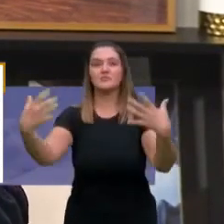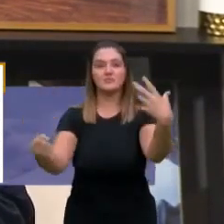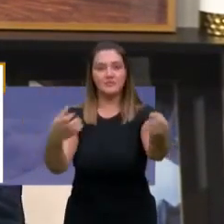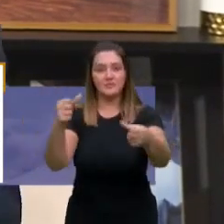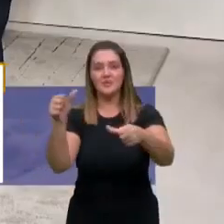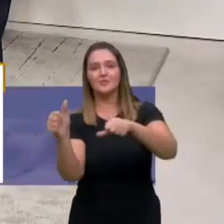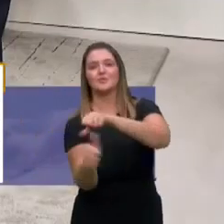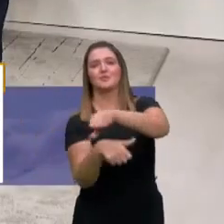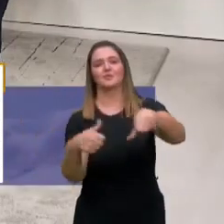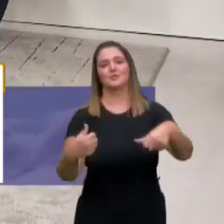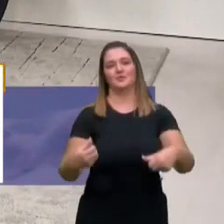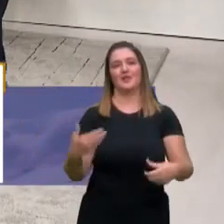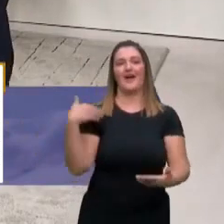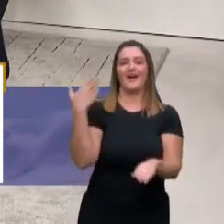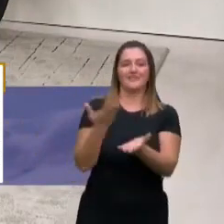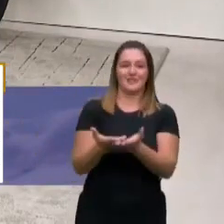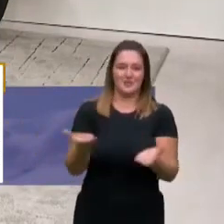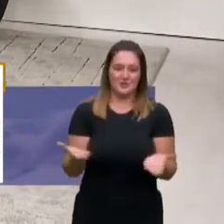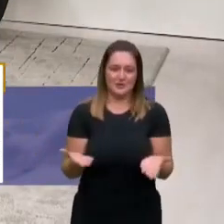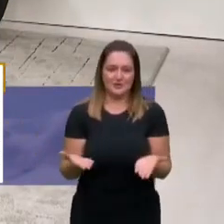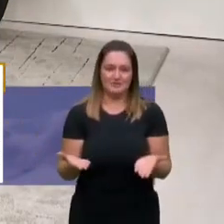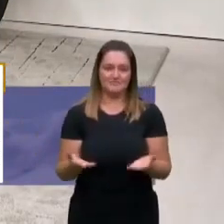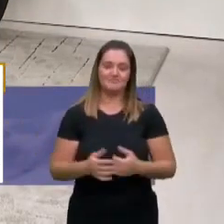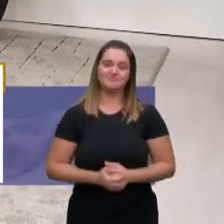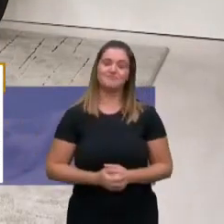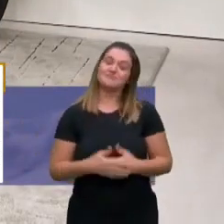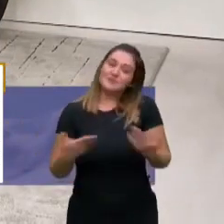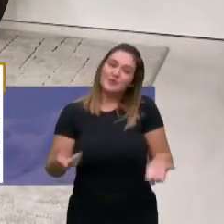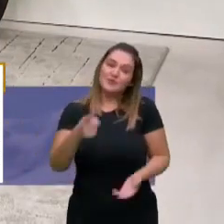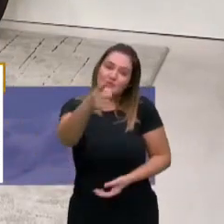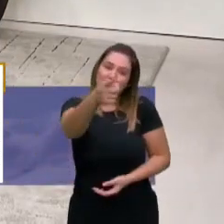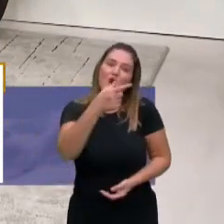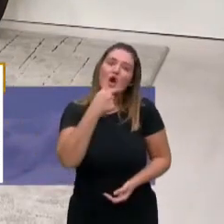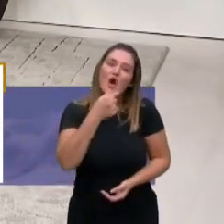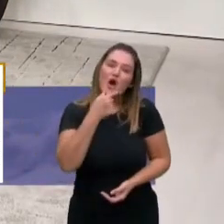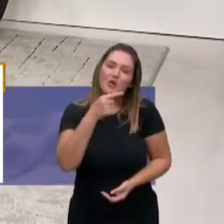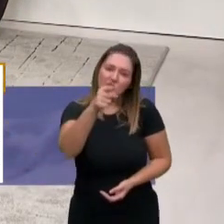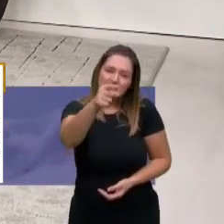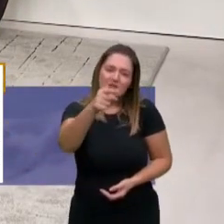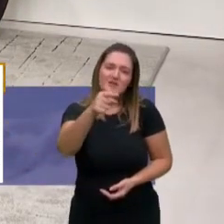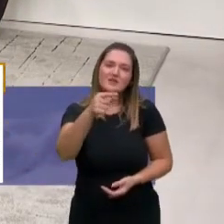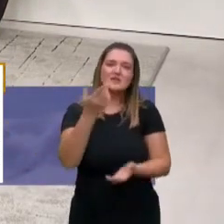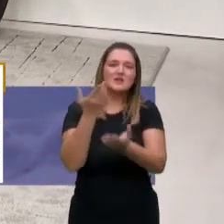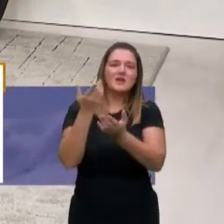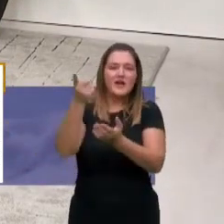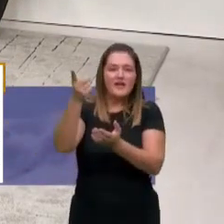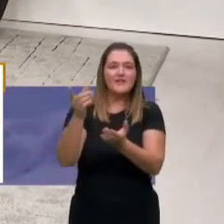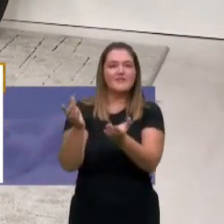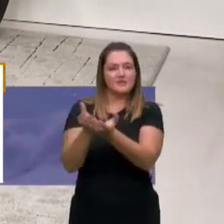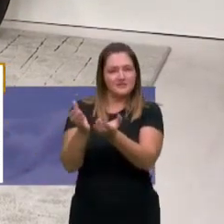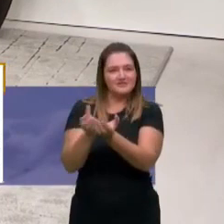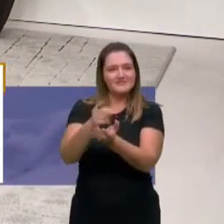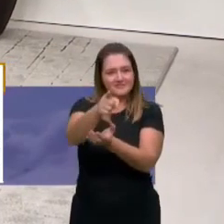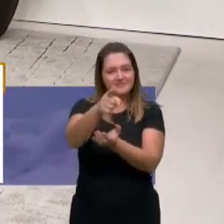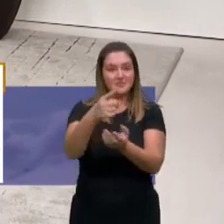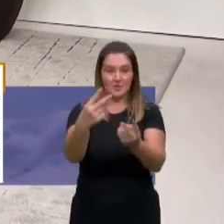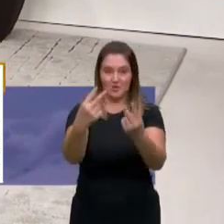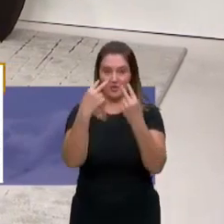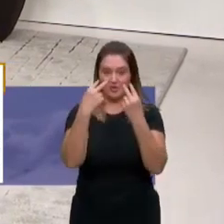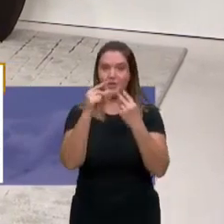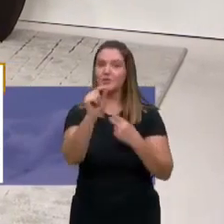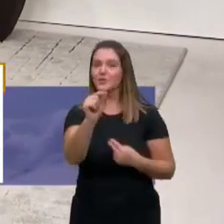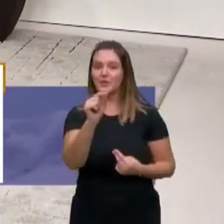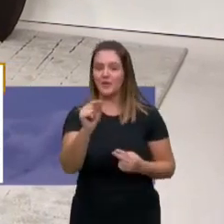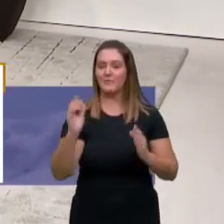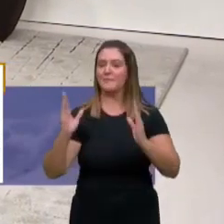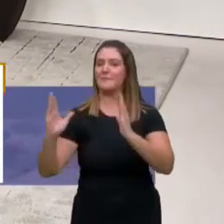nossos dias. Então, o irmão Manuel, o senhor que é da igreja evangélica, irmão Manuel, presta bem